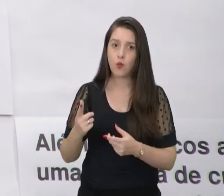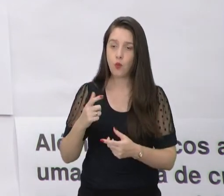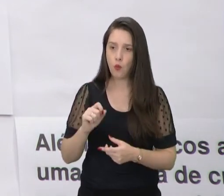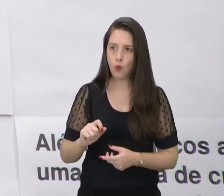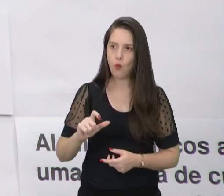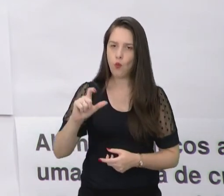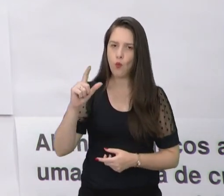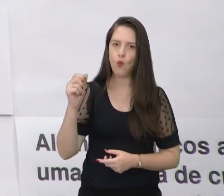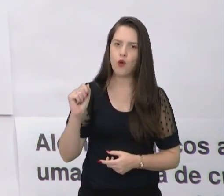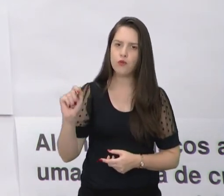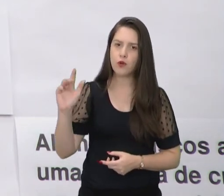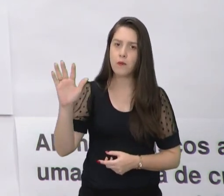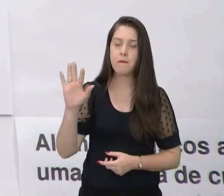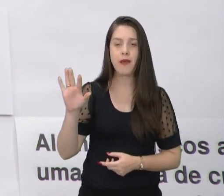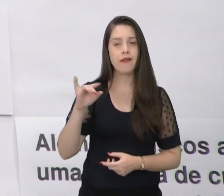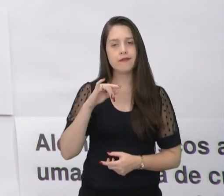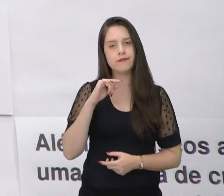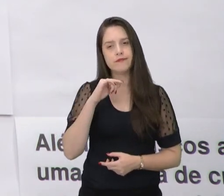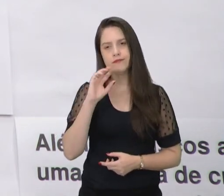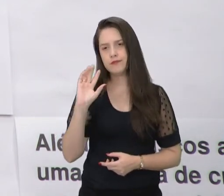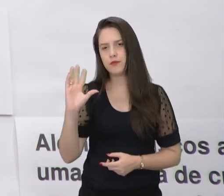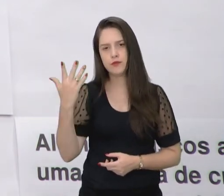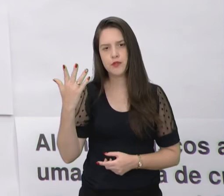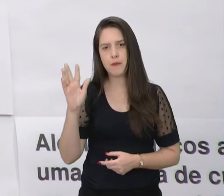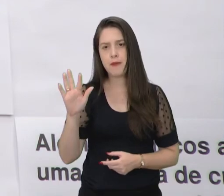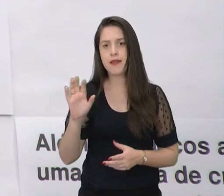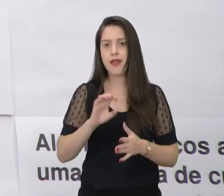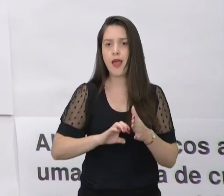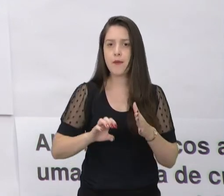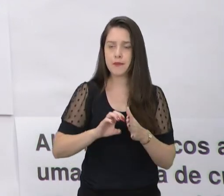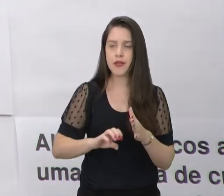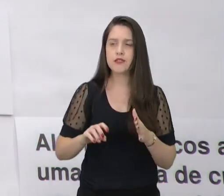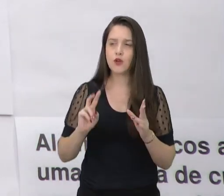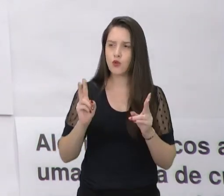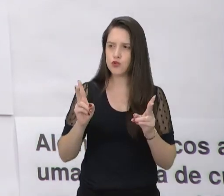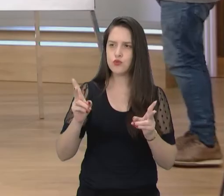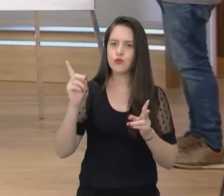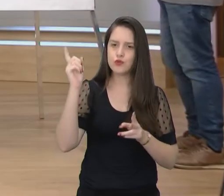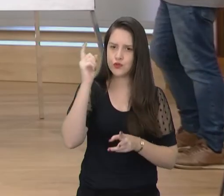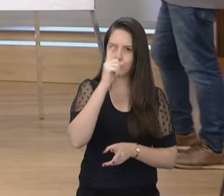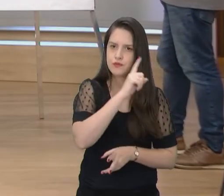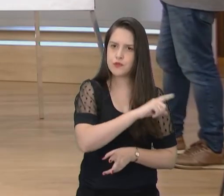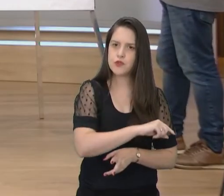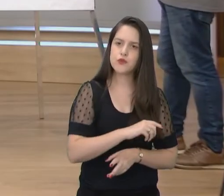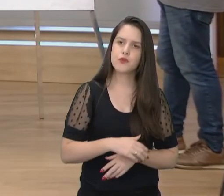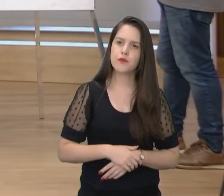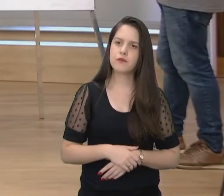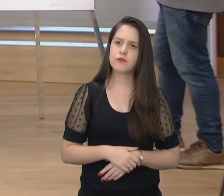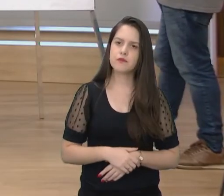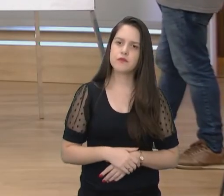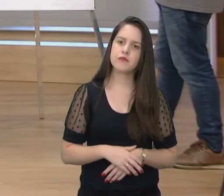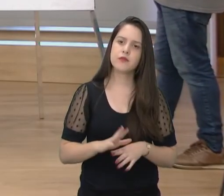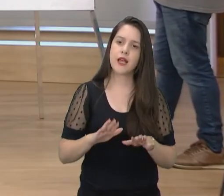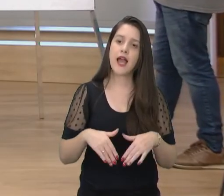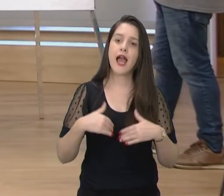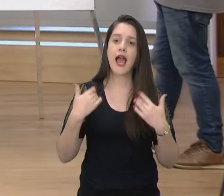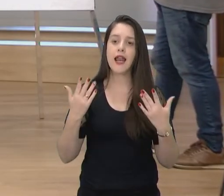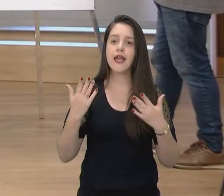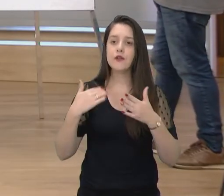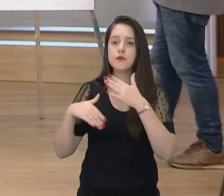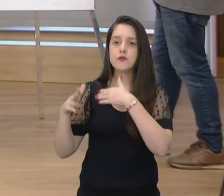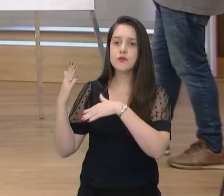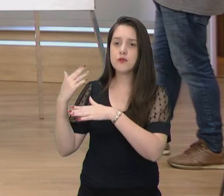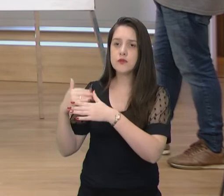que não aconteceu, deixando assim a empresa em uma situação difícil. E aqui, ó, além dos riscos anteriores,